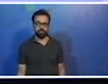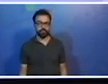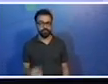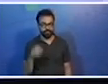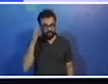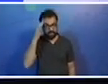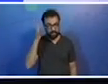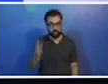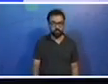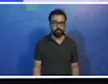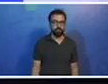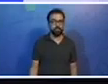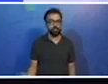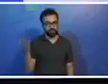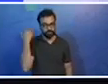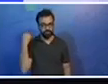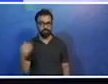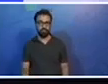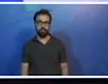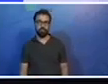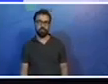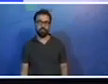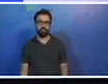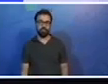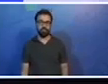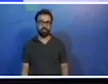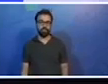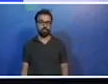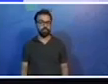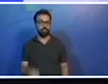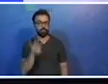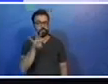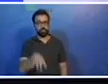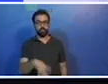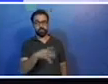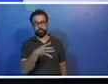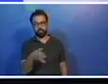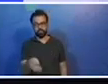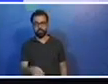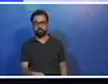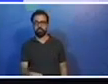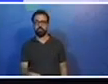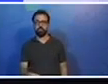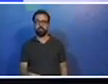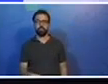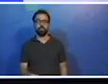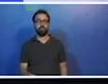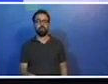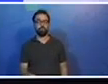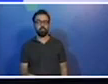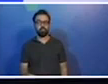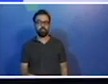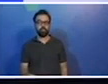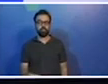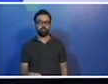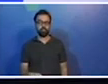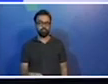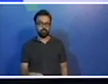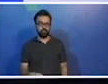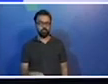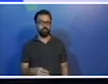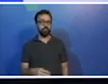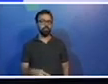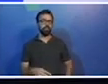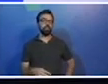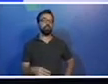Certo? Bora lá. Nós colocamos uma tabelinha lá do modo afirmativo do verbo play. Como é que fica? Ó?